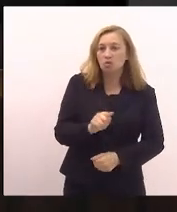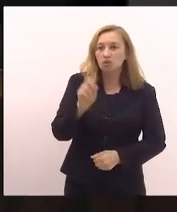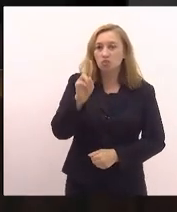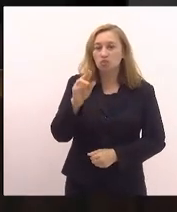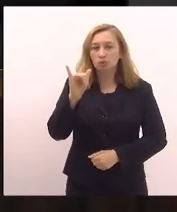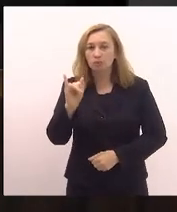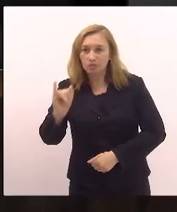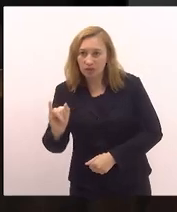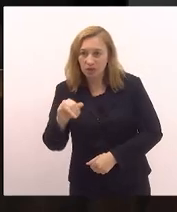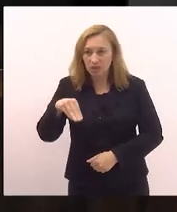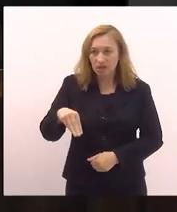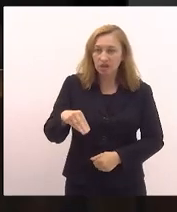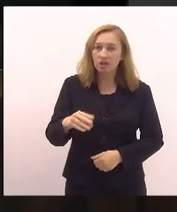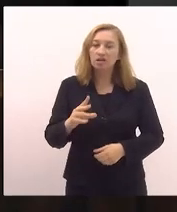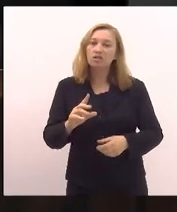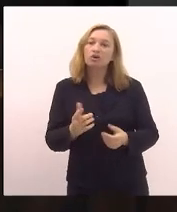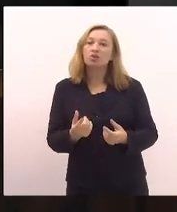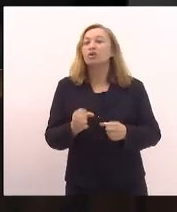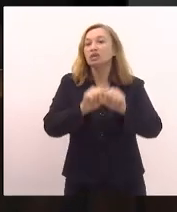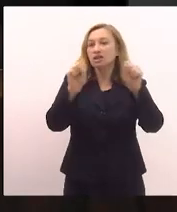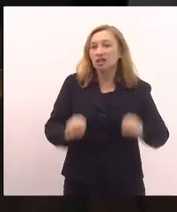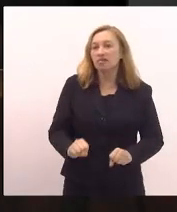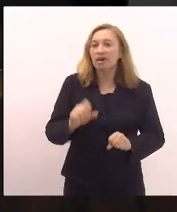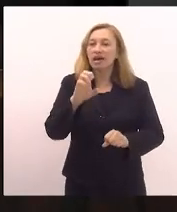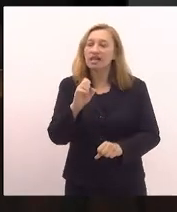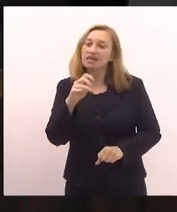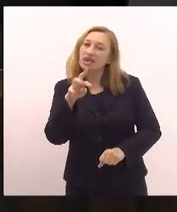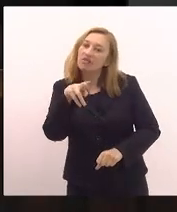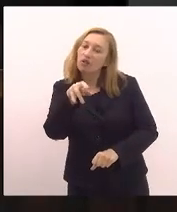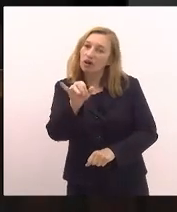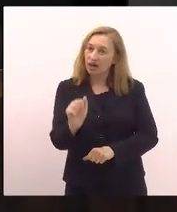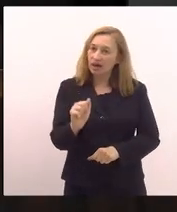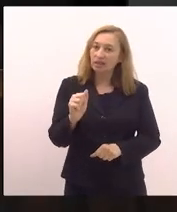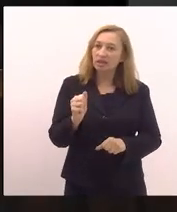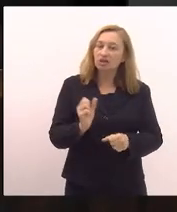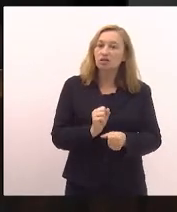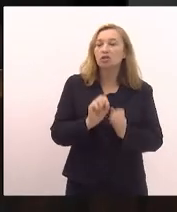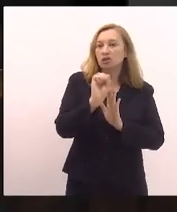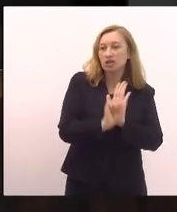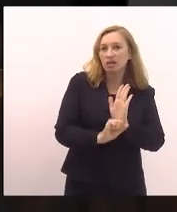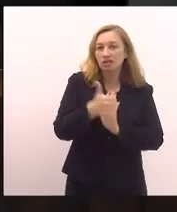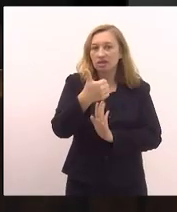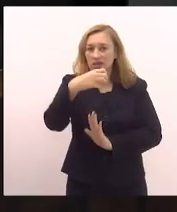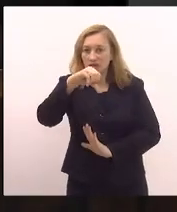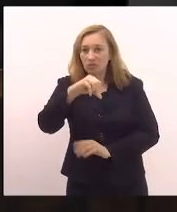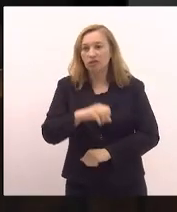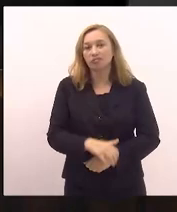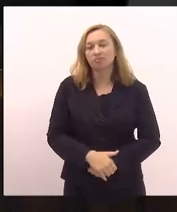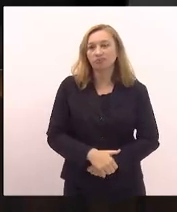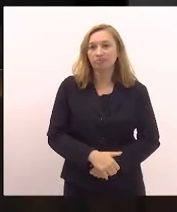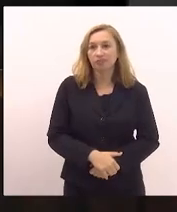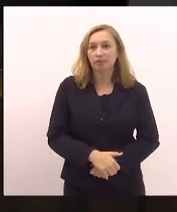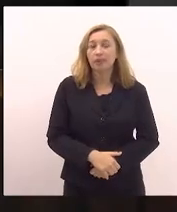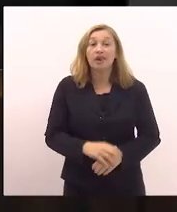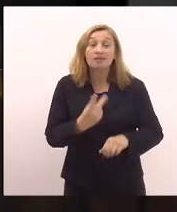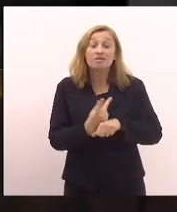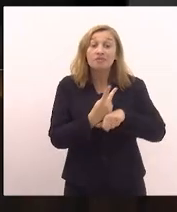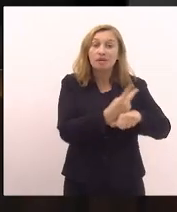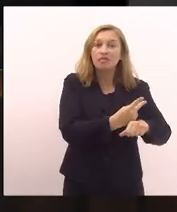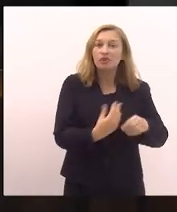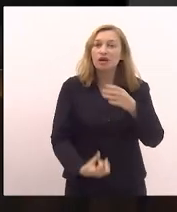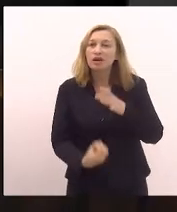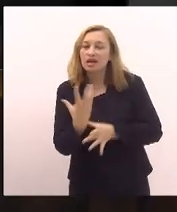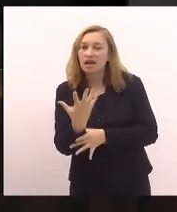contra o sistema escravocrata do século XIX. Este prêmio foi